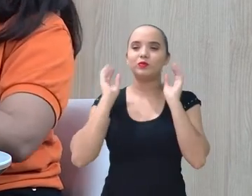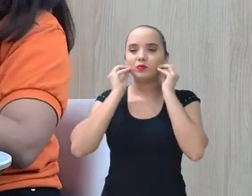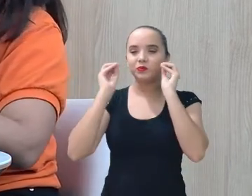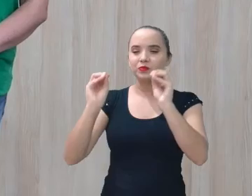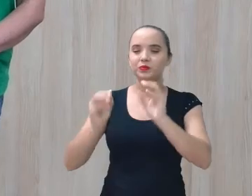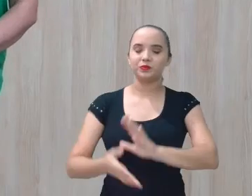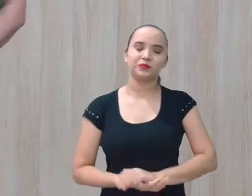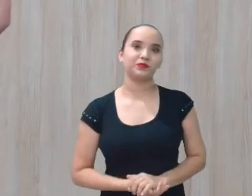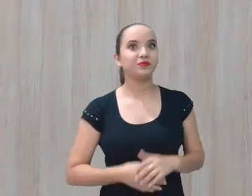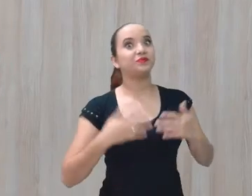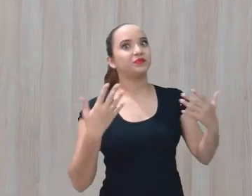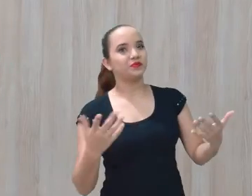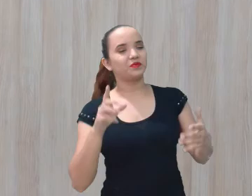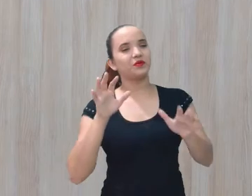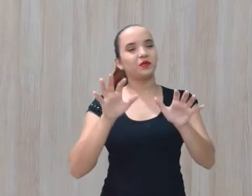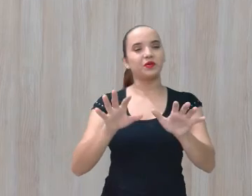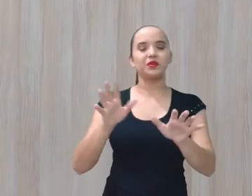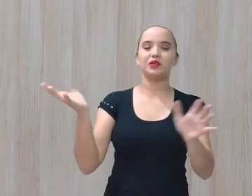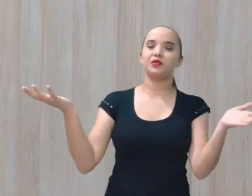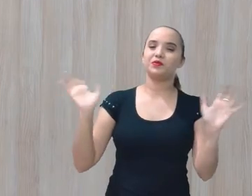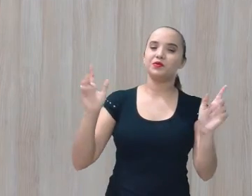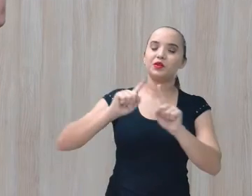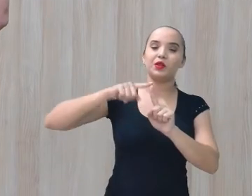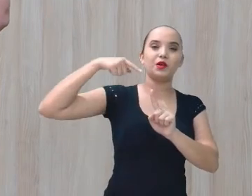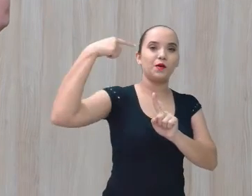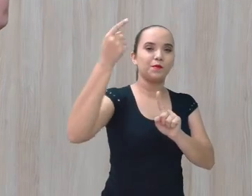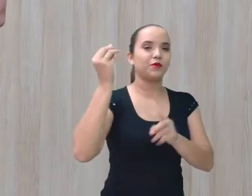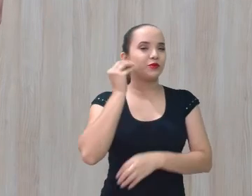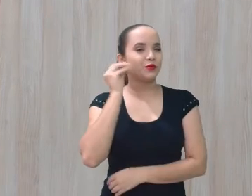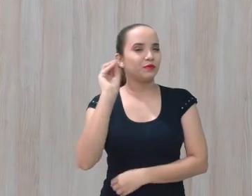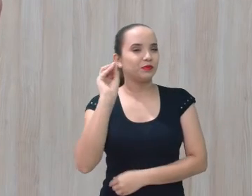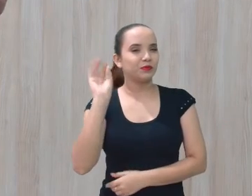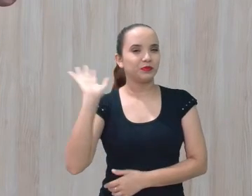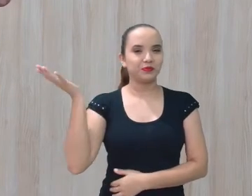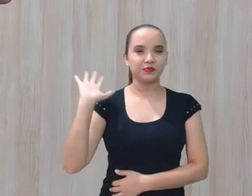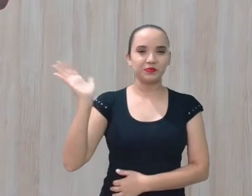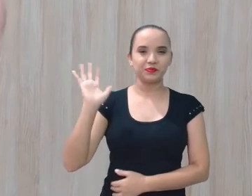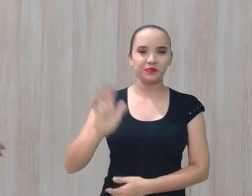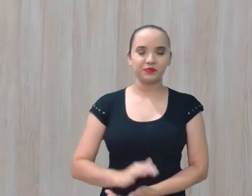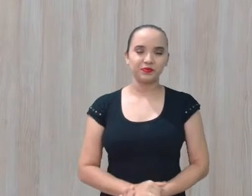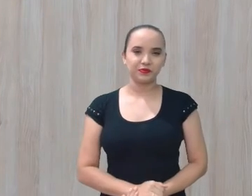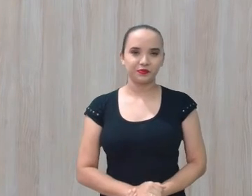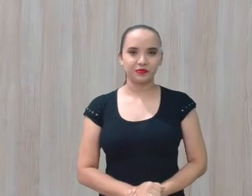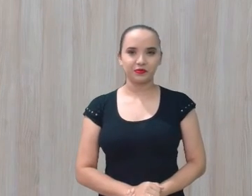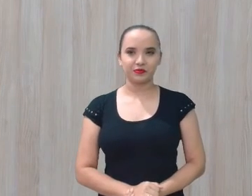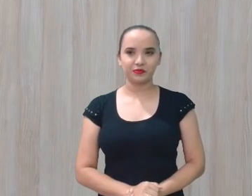Então é isso, pessoal. Até a próxima. Beijão. Até mais.